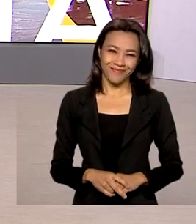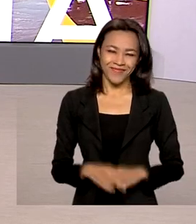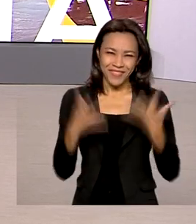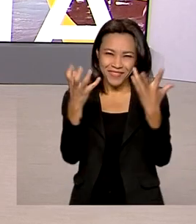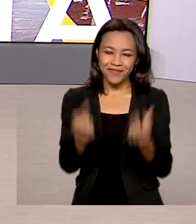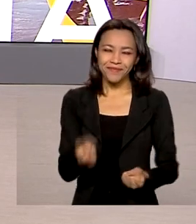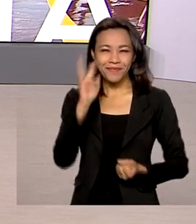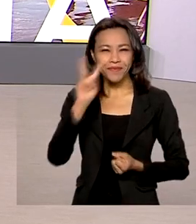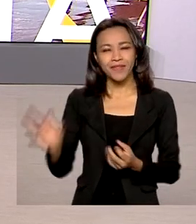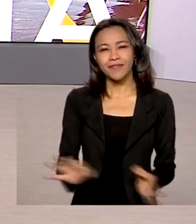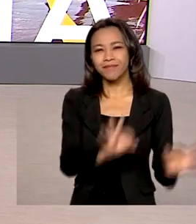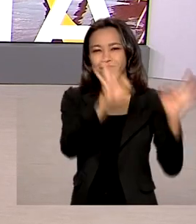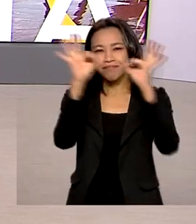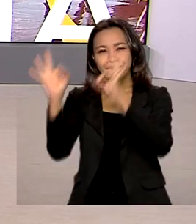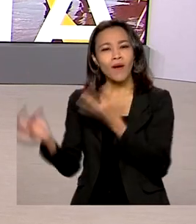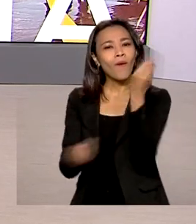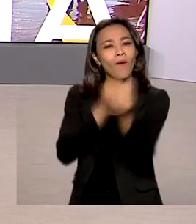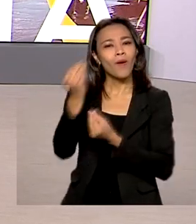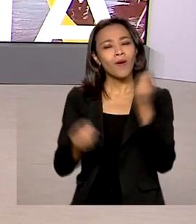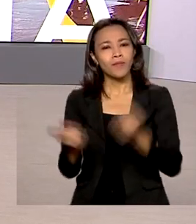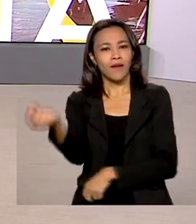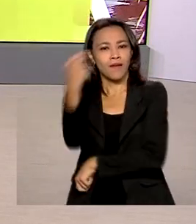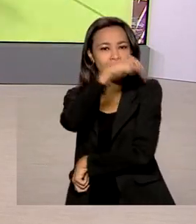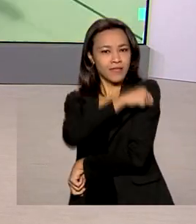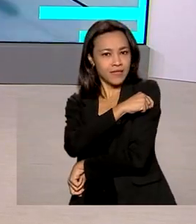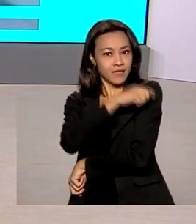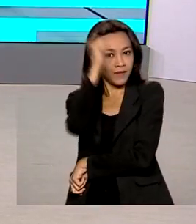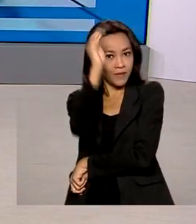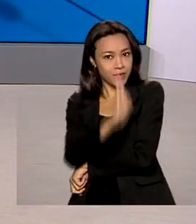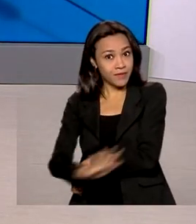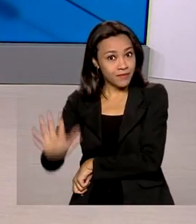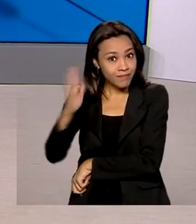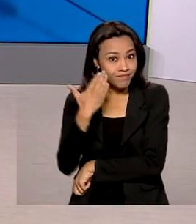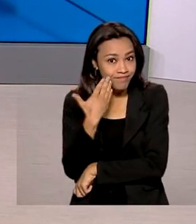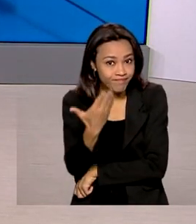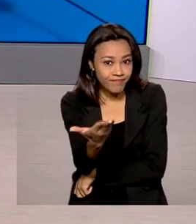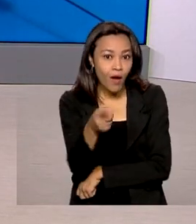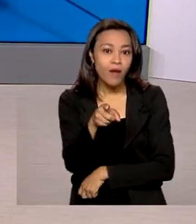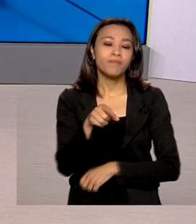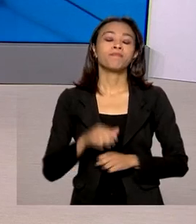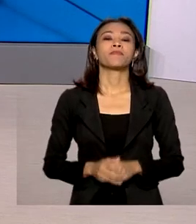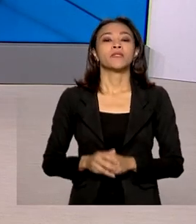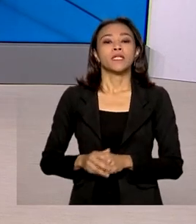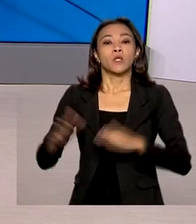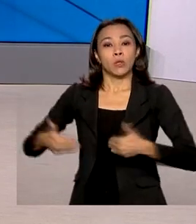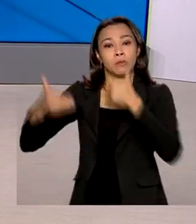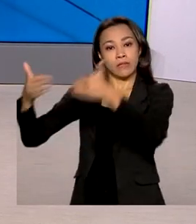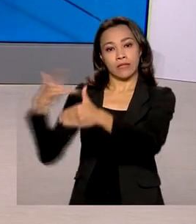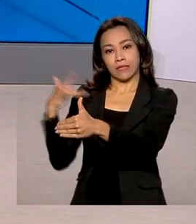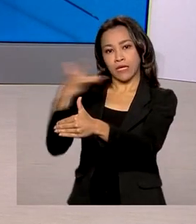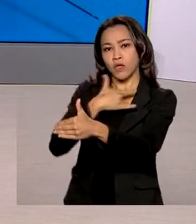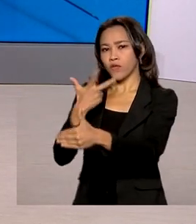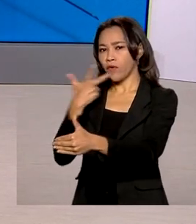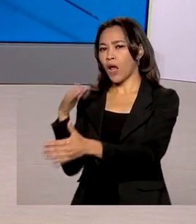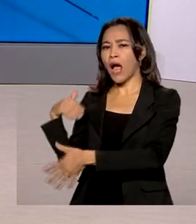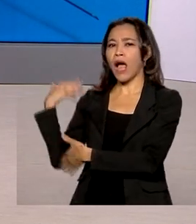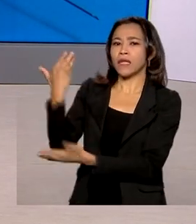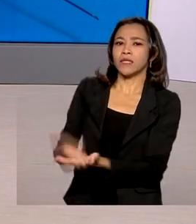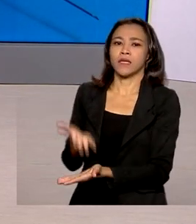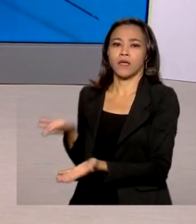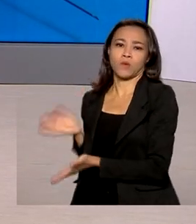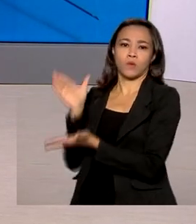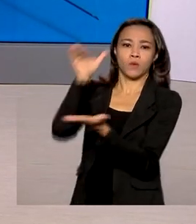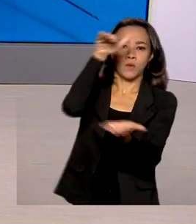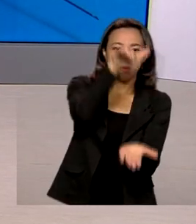Vamos ver agora como está a vacinação contra a Covid-19 pelo país? Olha, segundo o Ministério da Saúde, até agora foram distribuídas